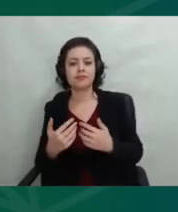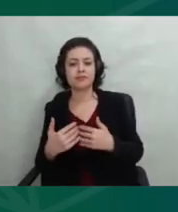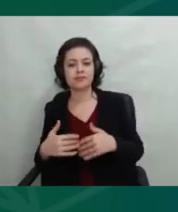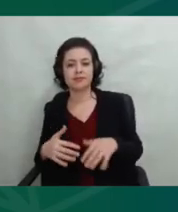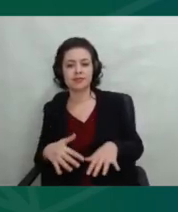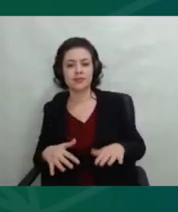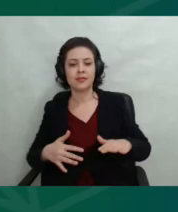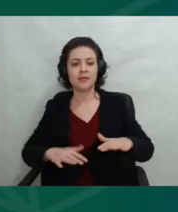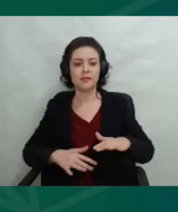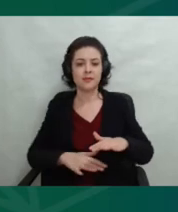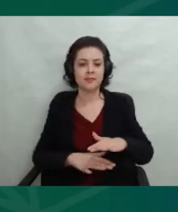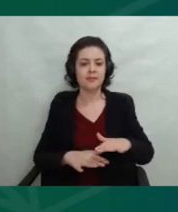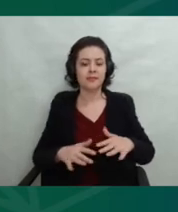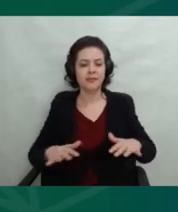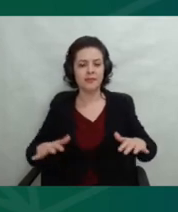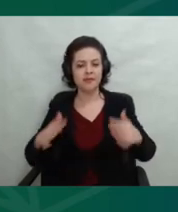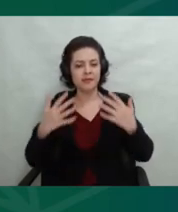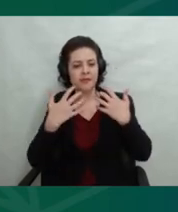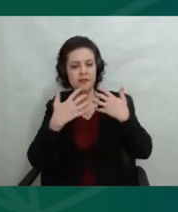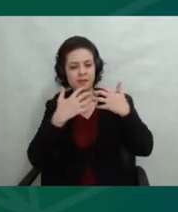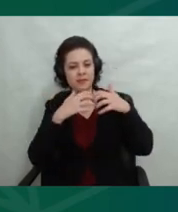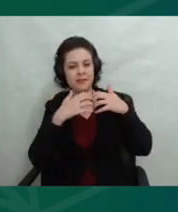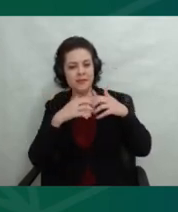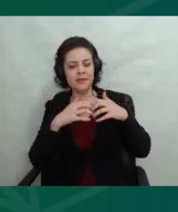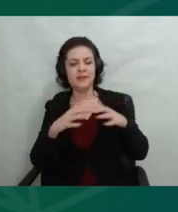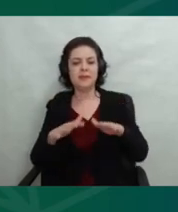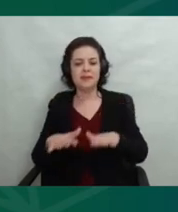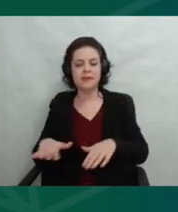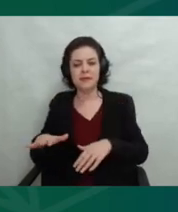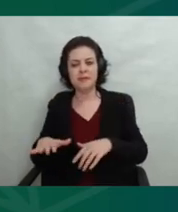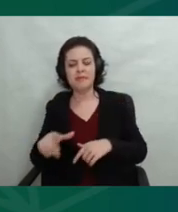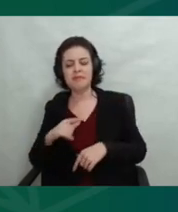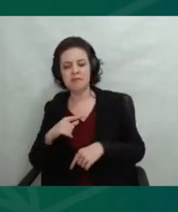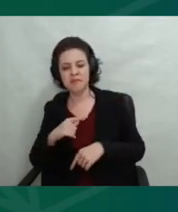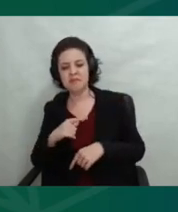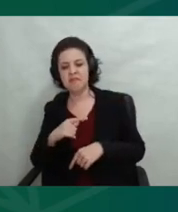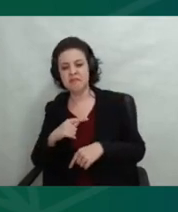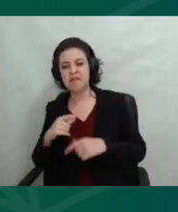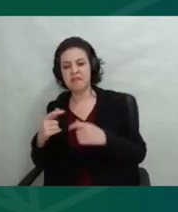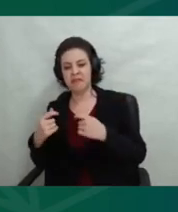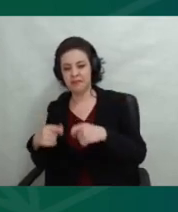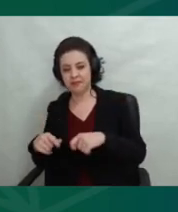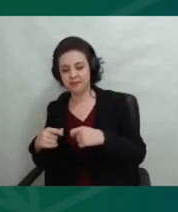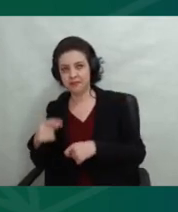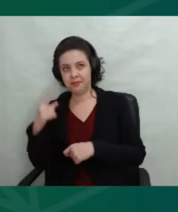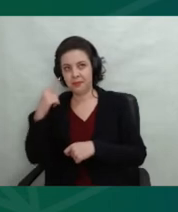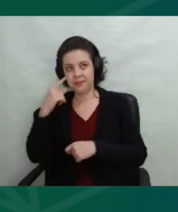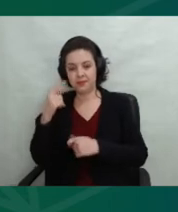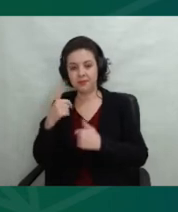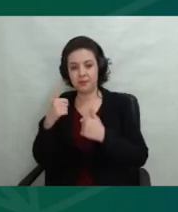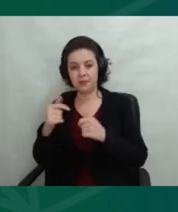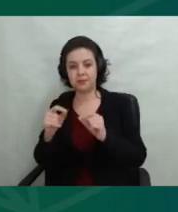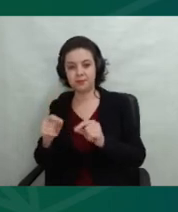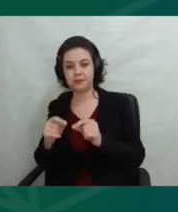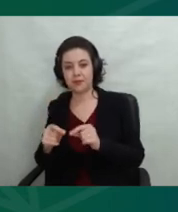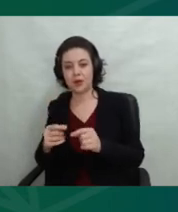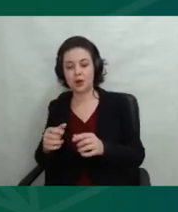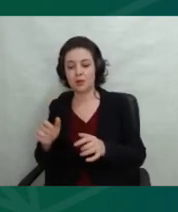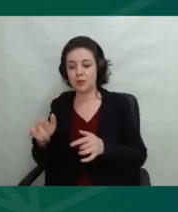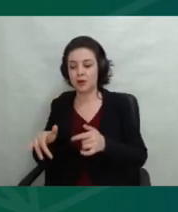gente uma reflexão. Quer dizer, por um lado, então, precisamos pensar melhor o descarte dos nossos